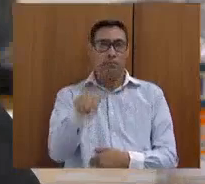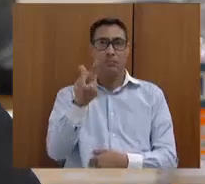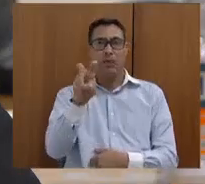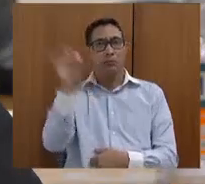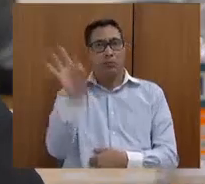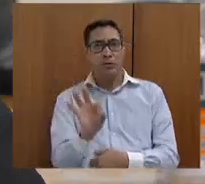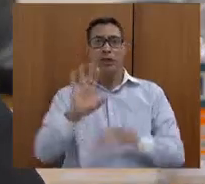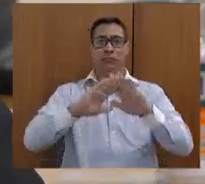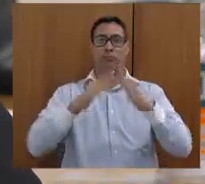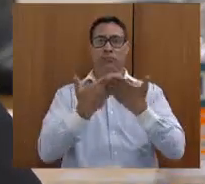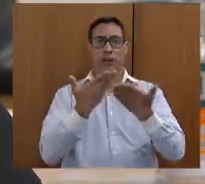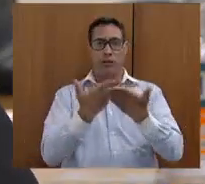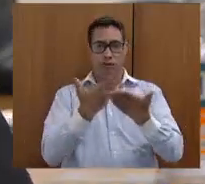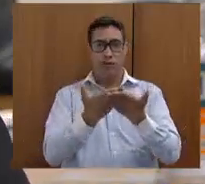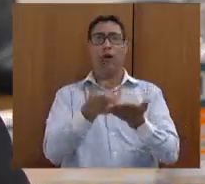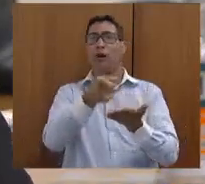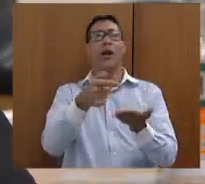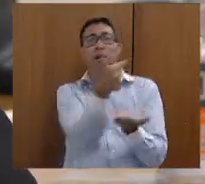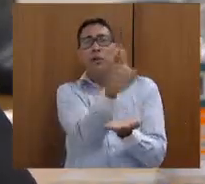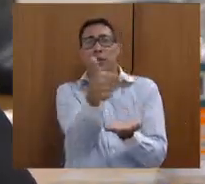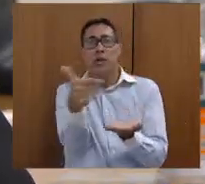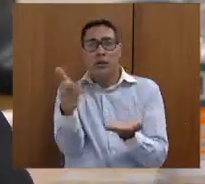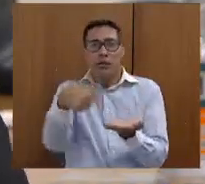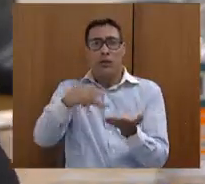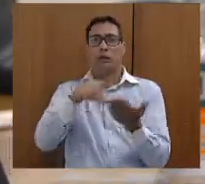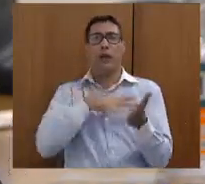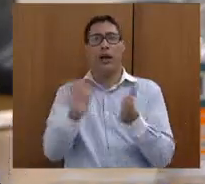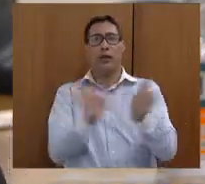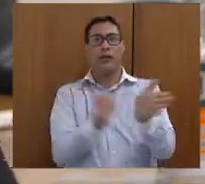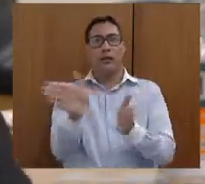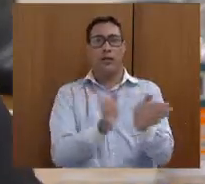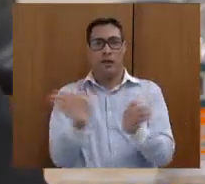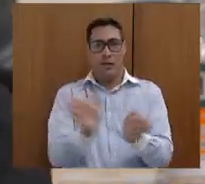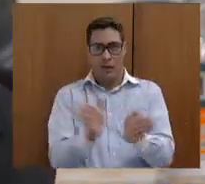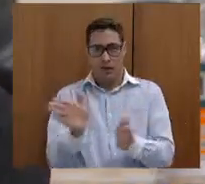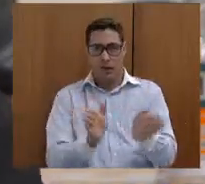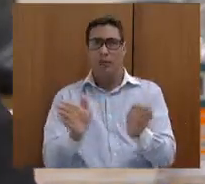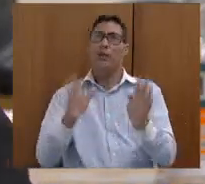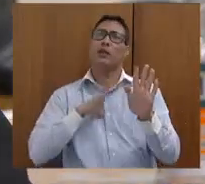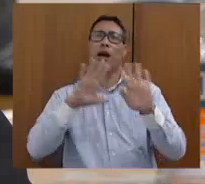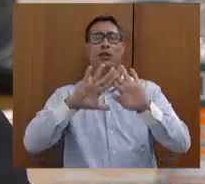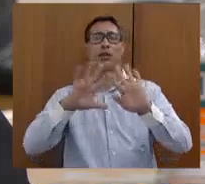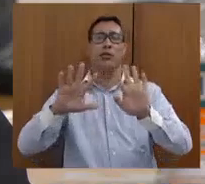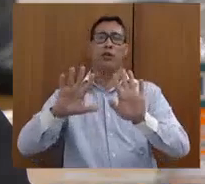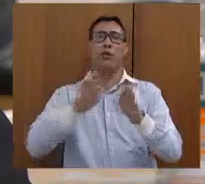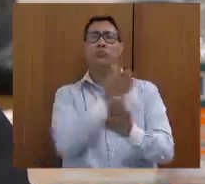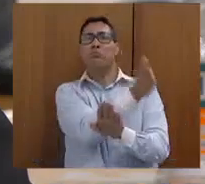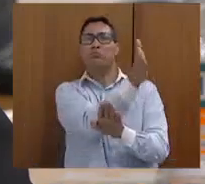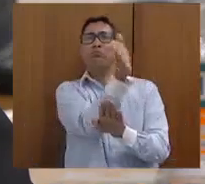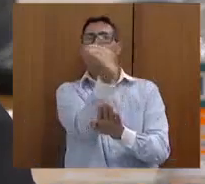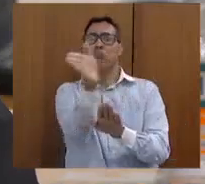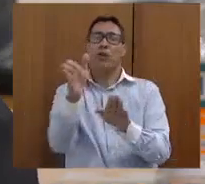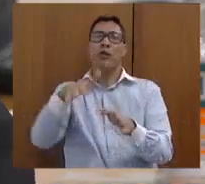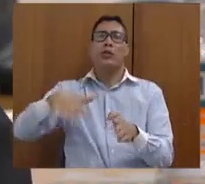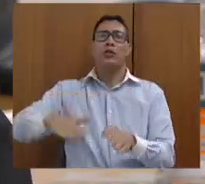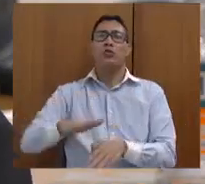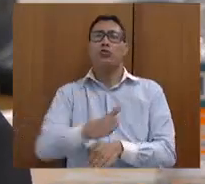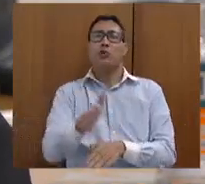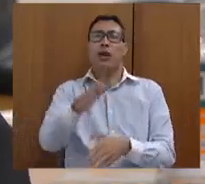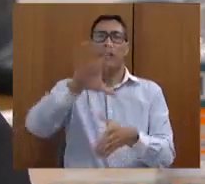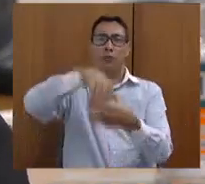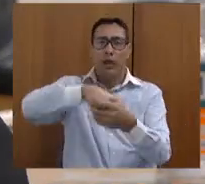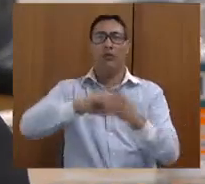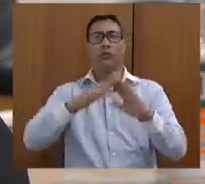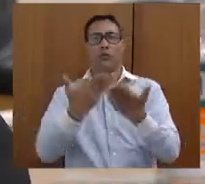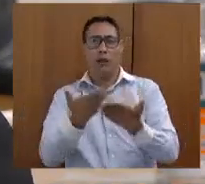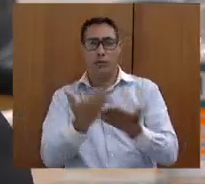das escolas não dispõe de recursos de acessibilidade em suas vias de circulação internas para pessoas